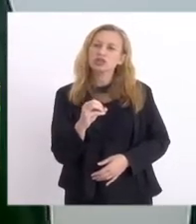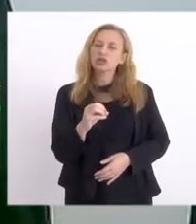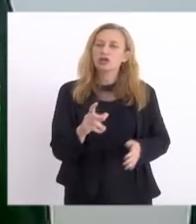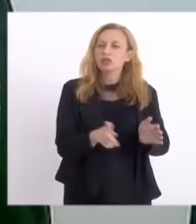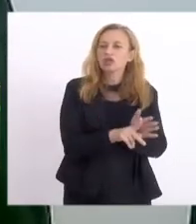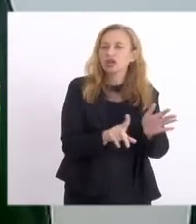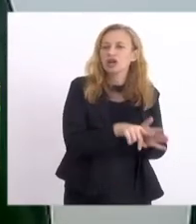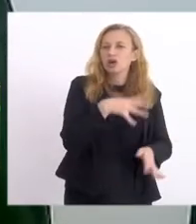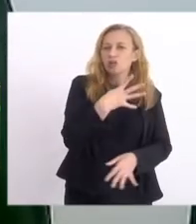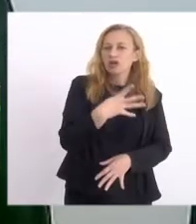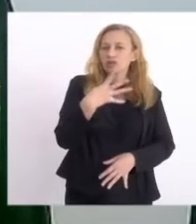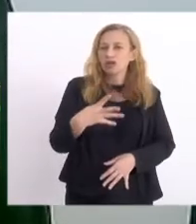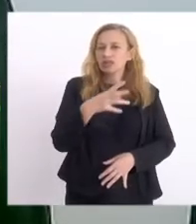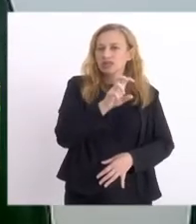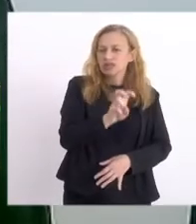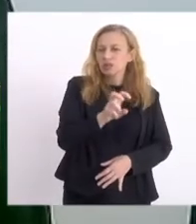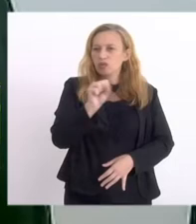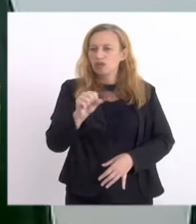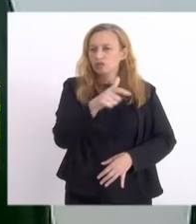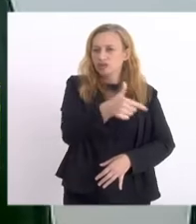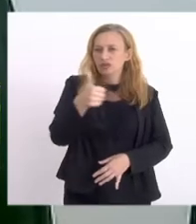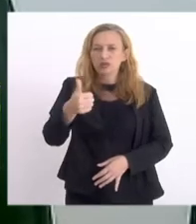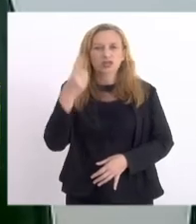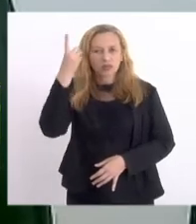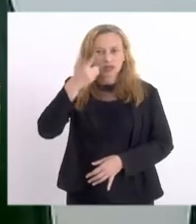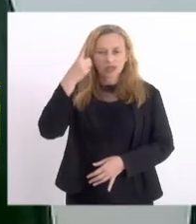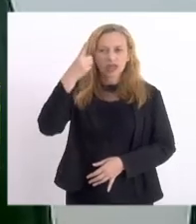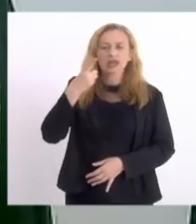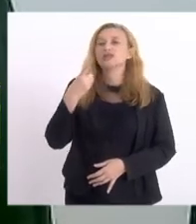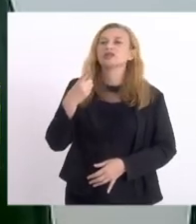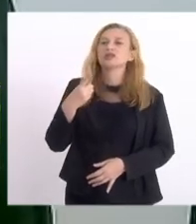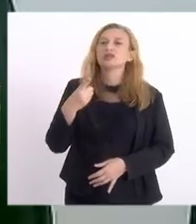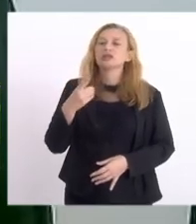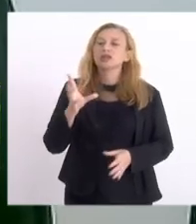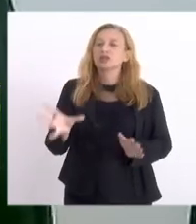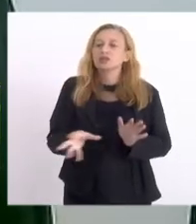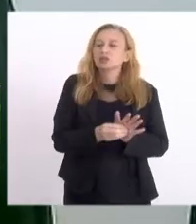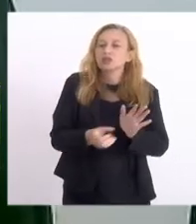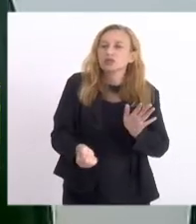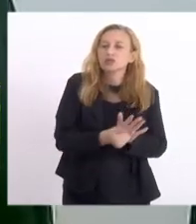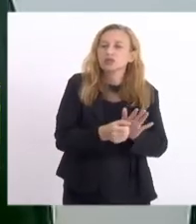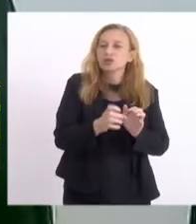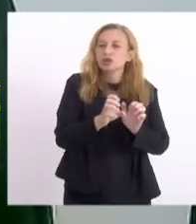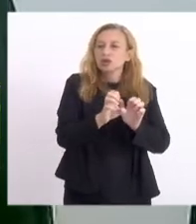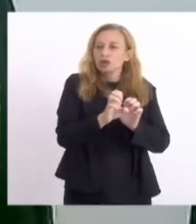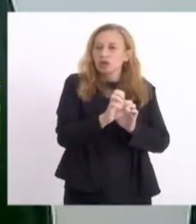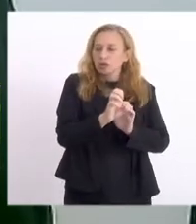lei 4458-2021, deputado Wellington José. O parecer é pela anexação do projeto de lei